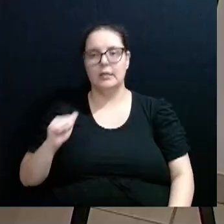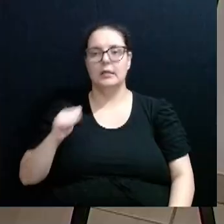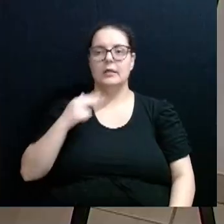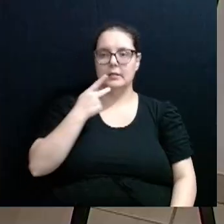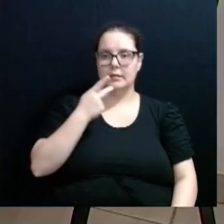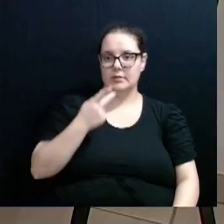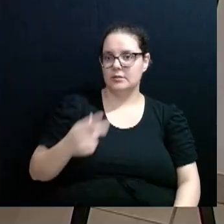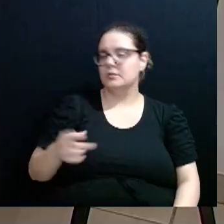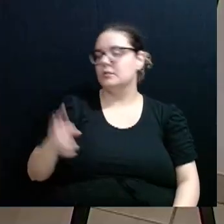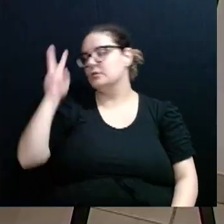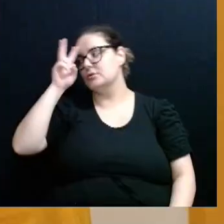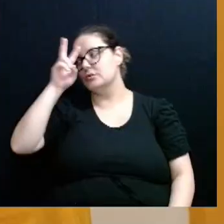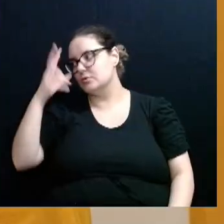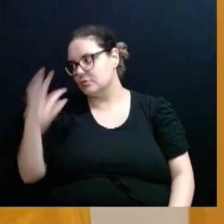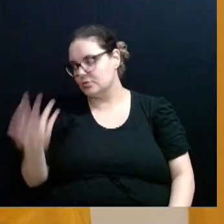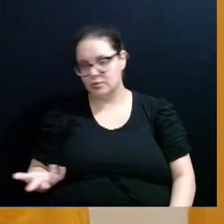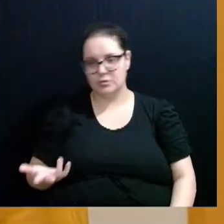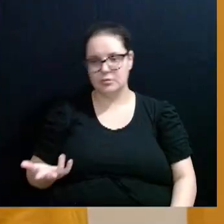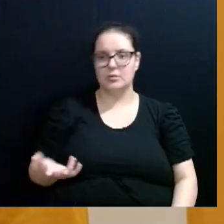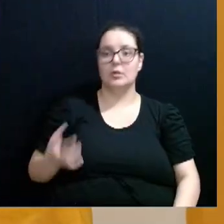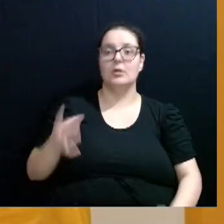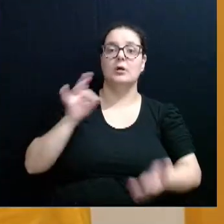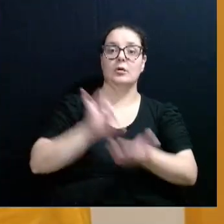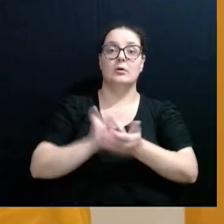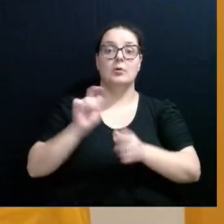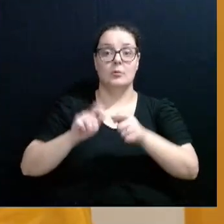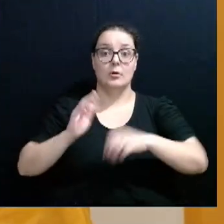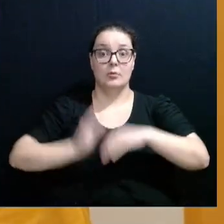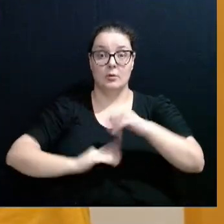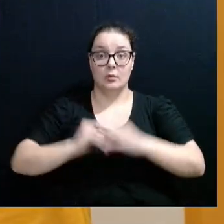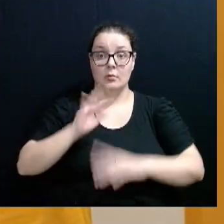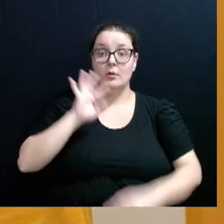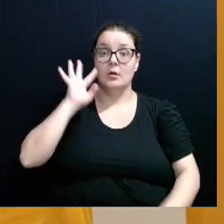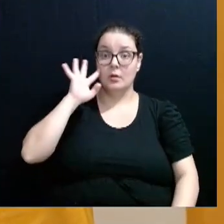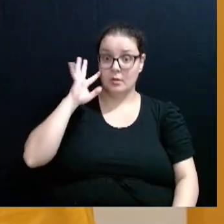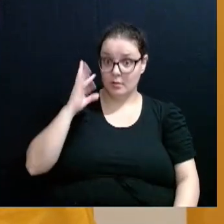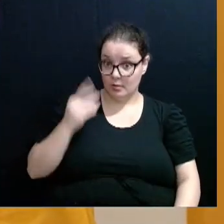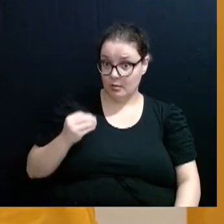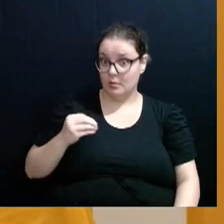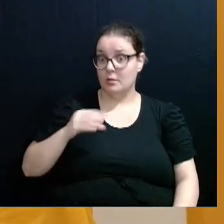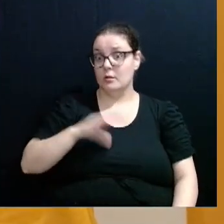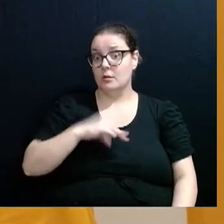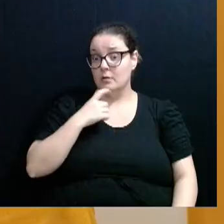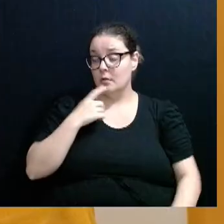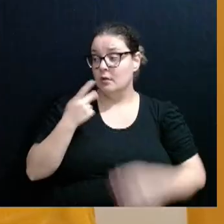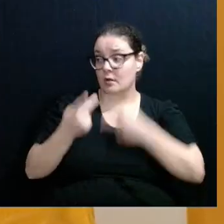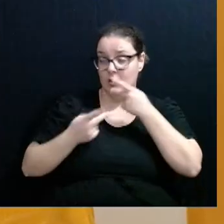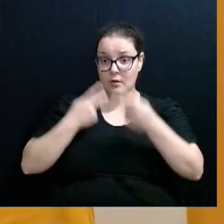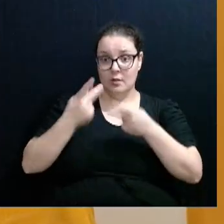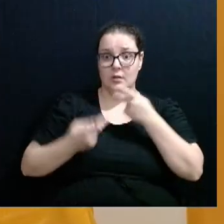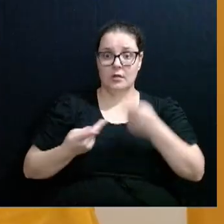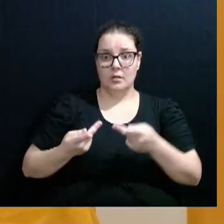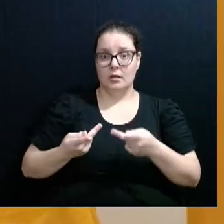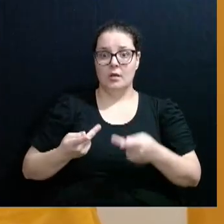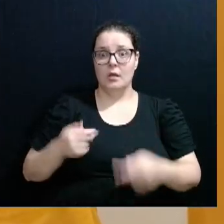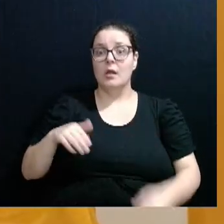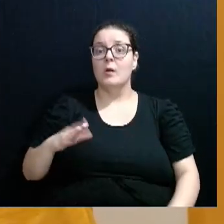historiadores, realmente pessoas que conhecem sobre aquilo que estão falando. E o mais interessante